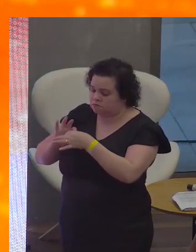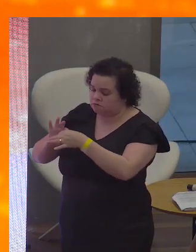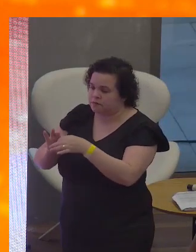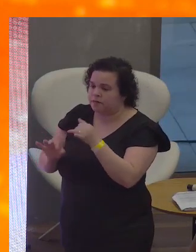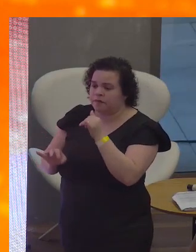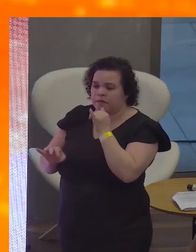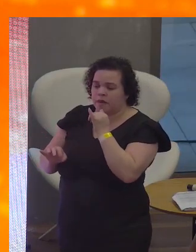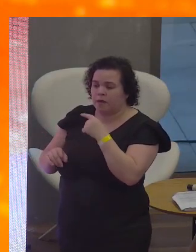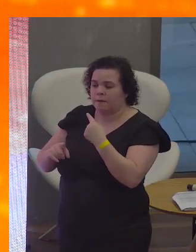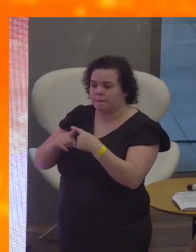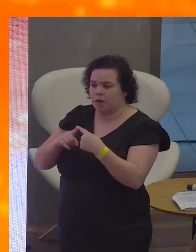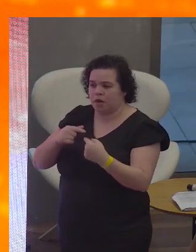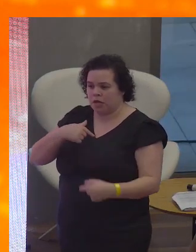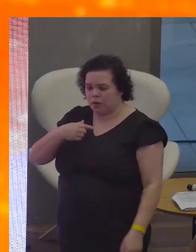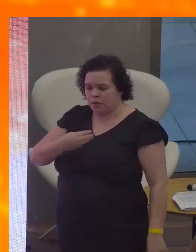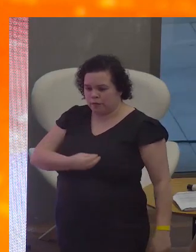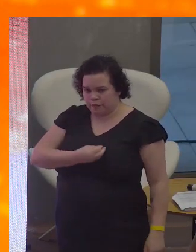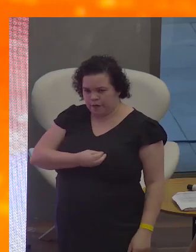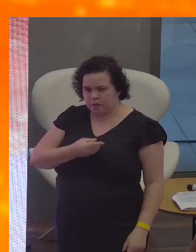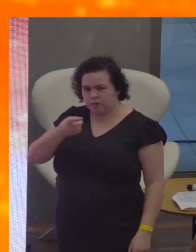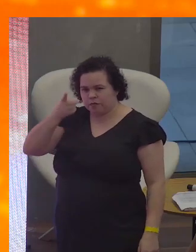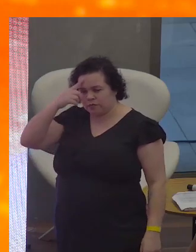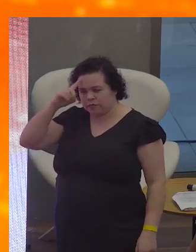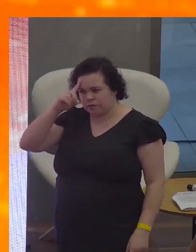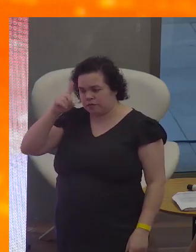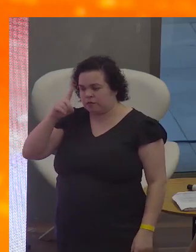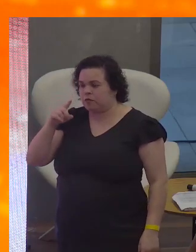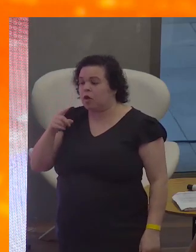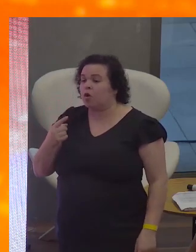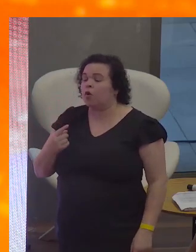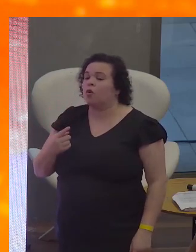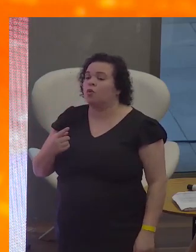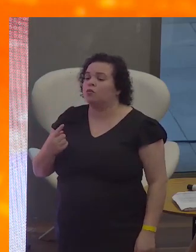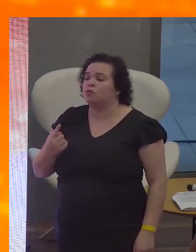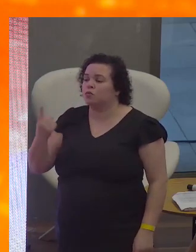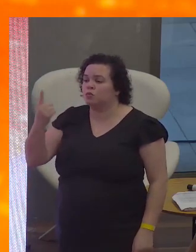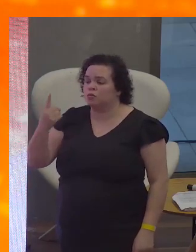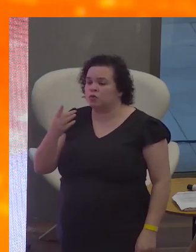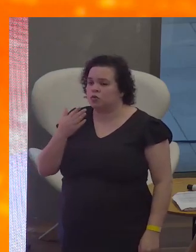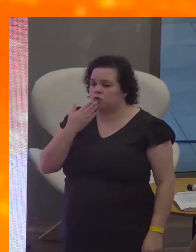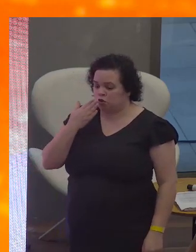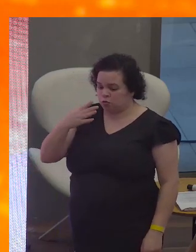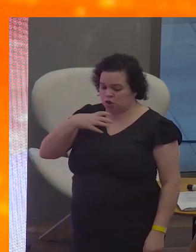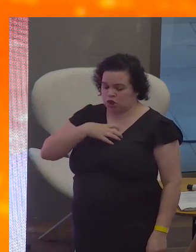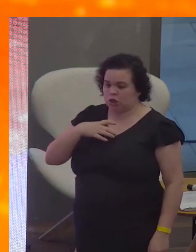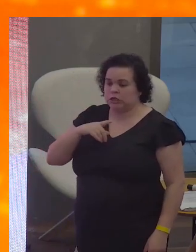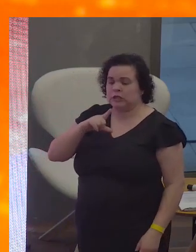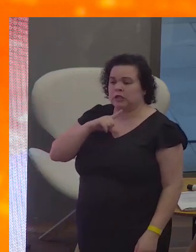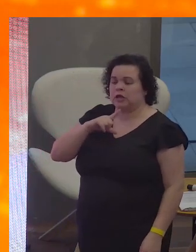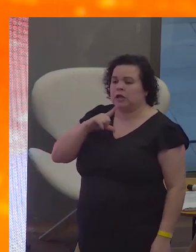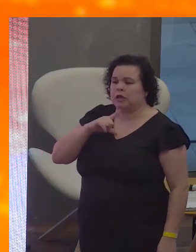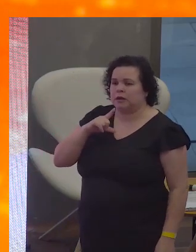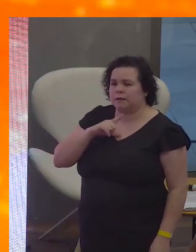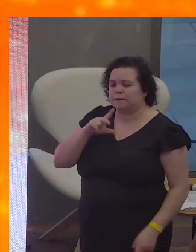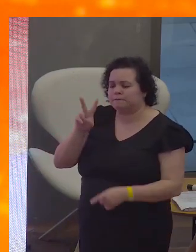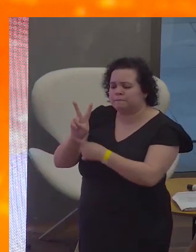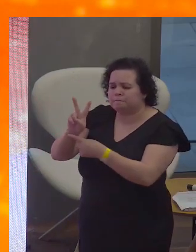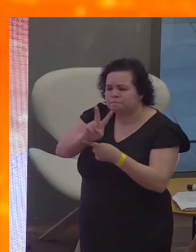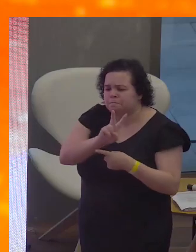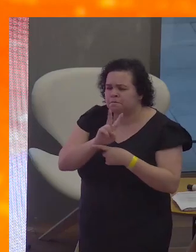porque é onde eu estou vivenciando o dia a dia. A única forma de você ter algum tipo de